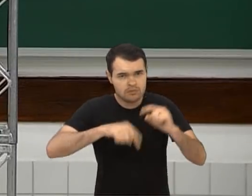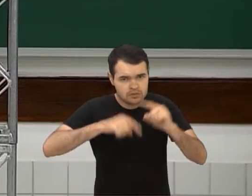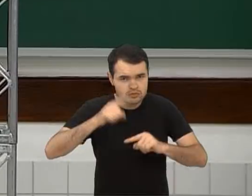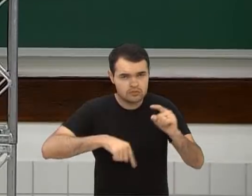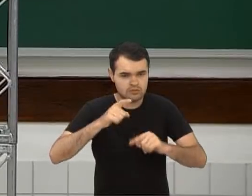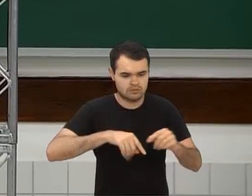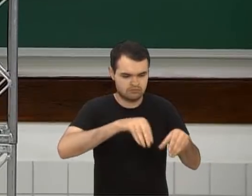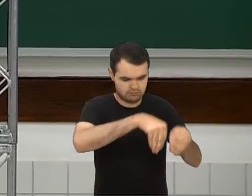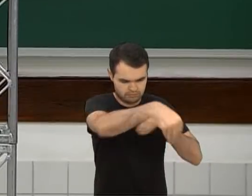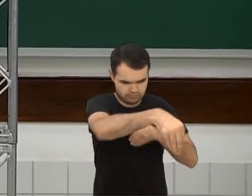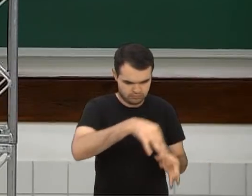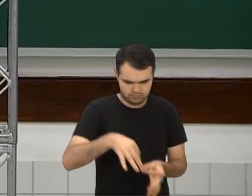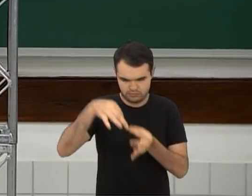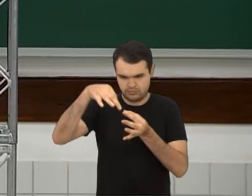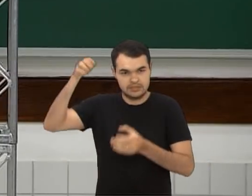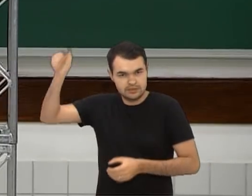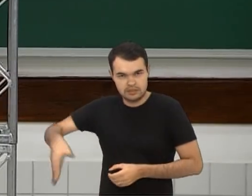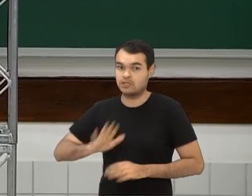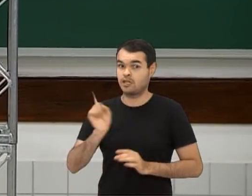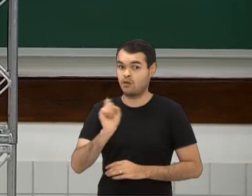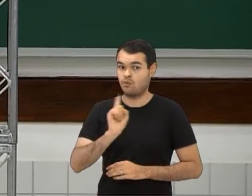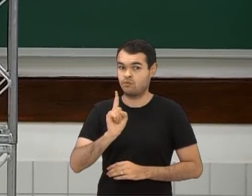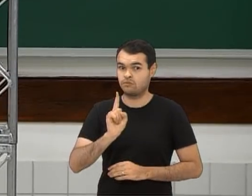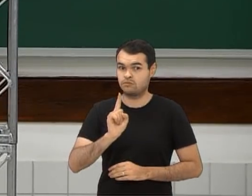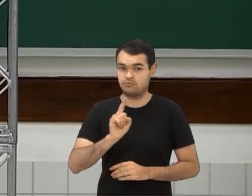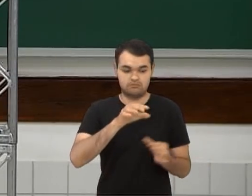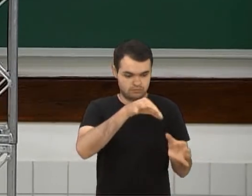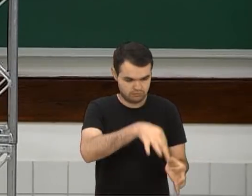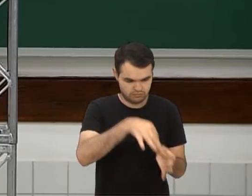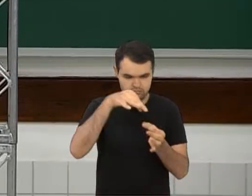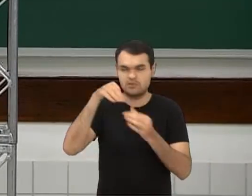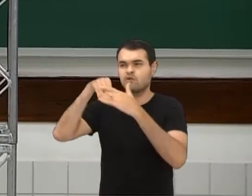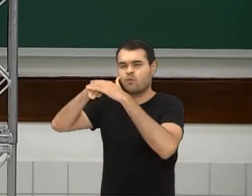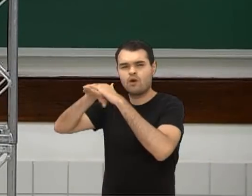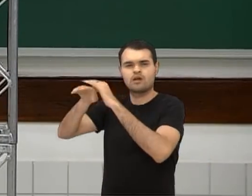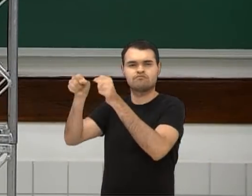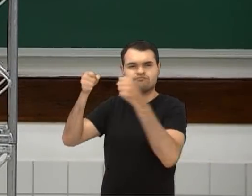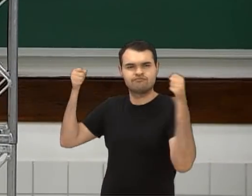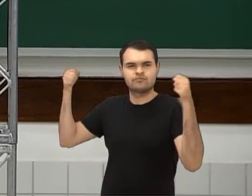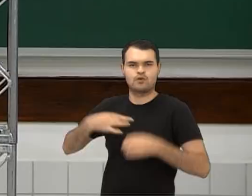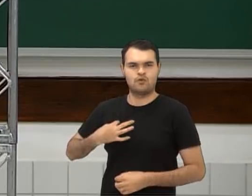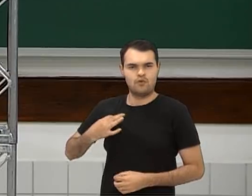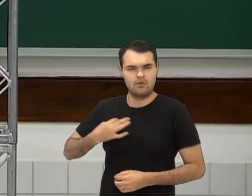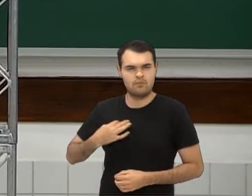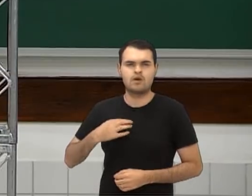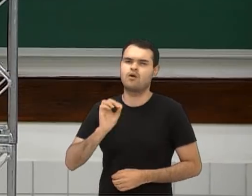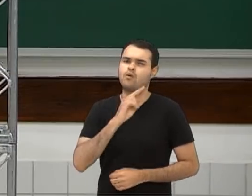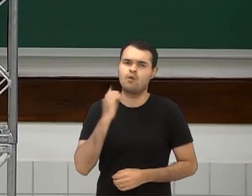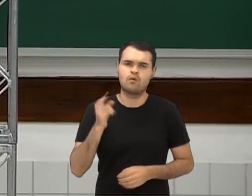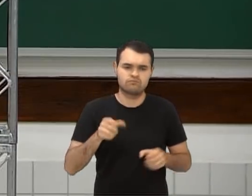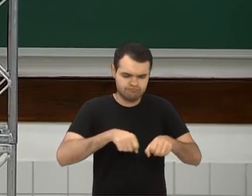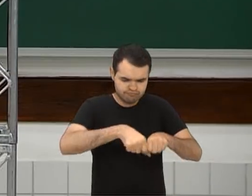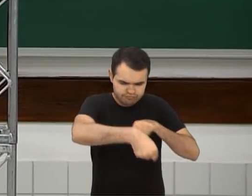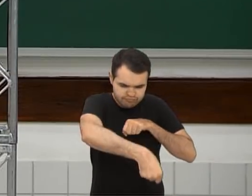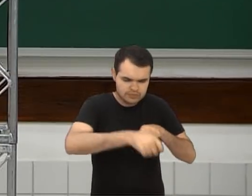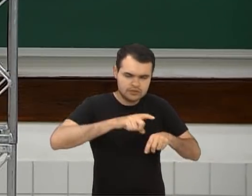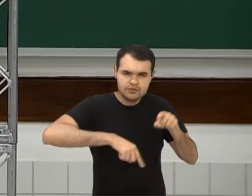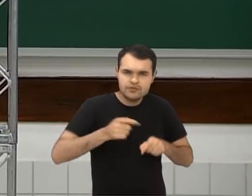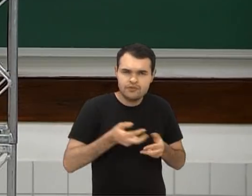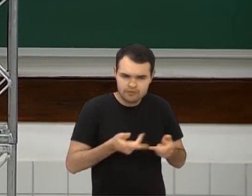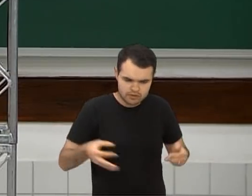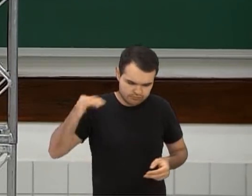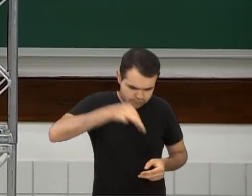esse saquinho de sílica, não jogue fora. Coloque no seu guarda-roupa, coloque dentro de uma caixa de ferramenta para não enferrujar